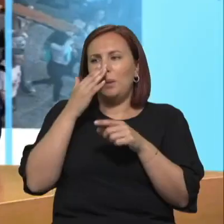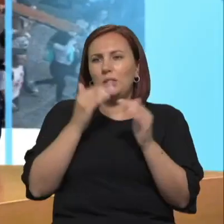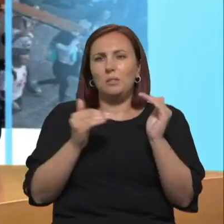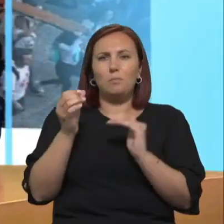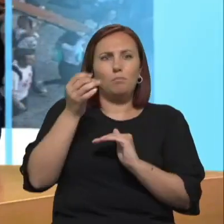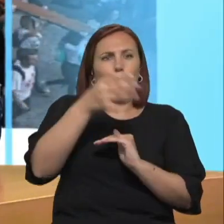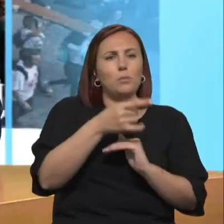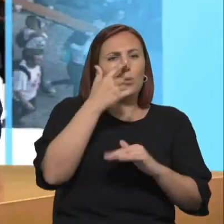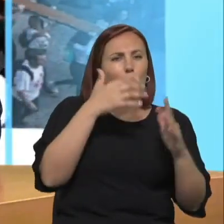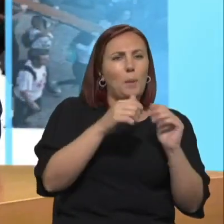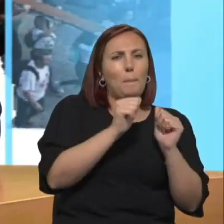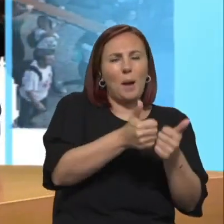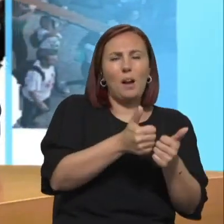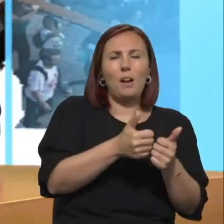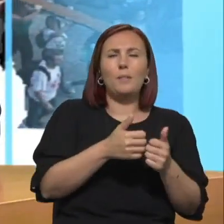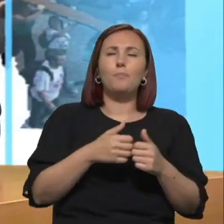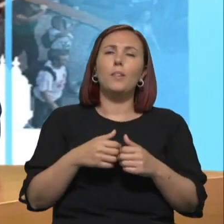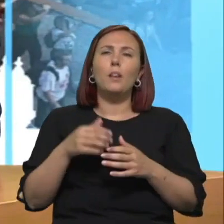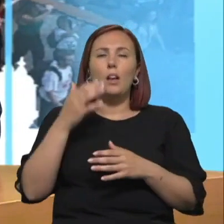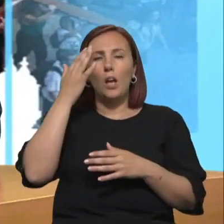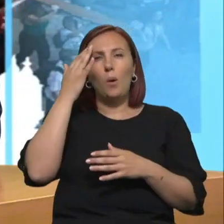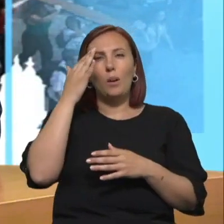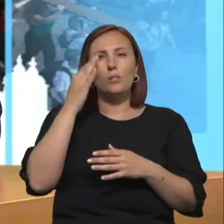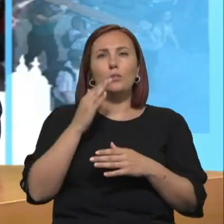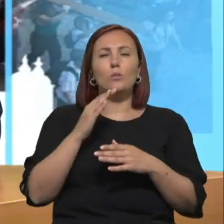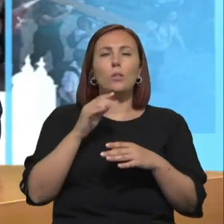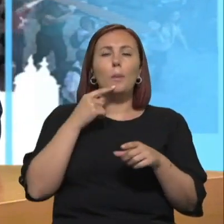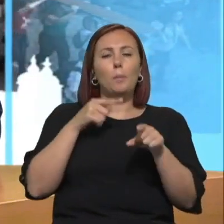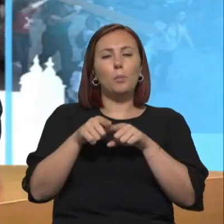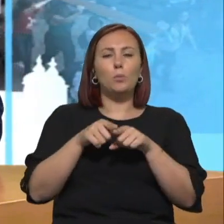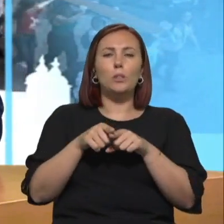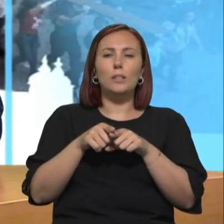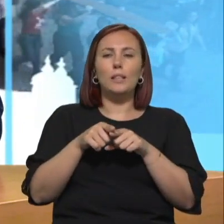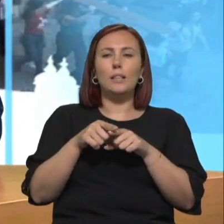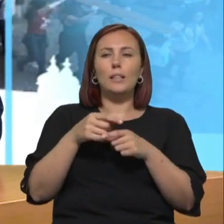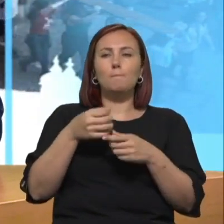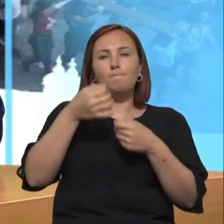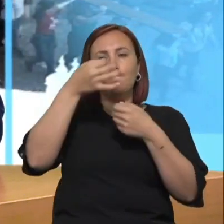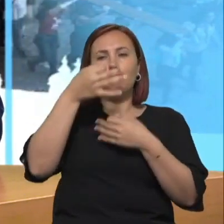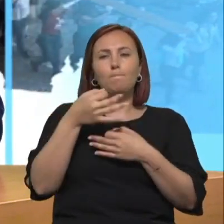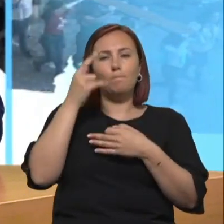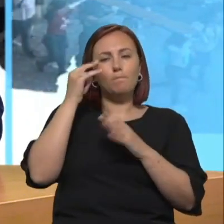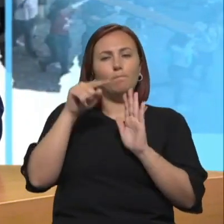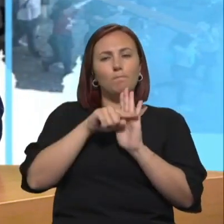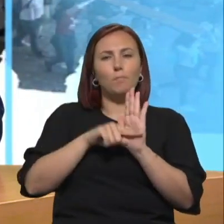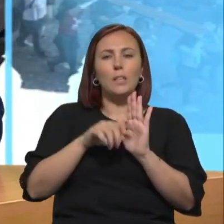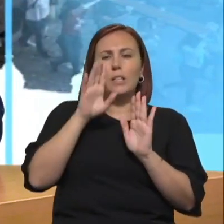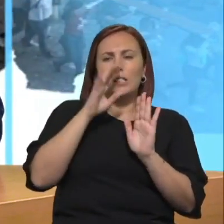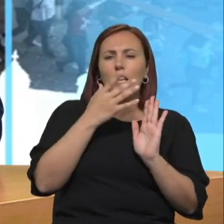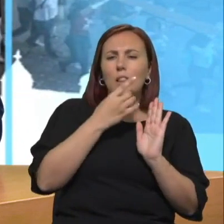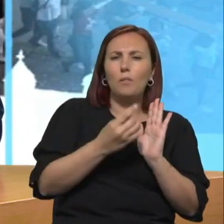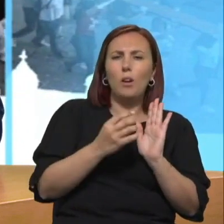penso que fundamentalmente é necessário fazer política com princípios, seja a título individual, seja